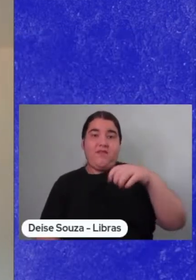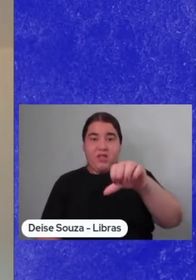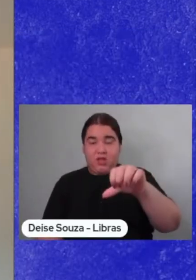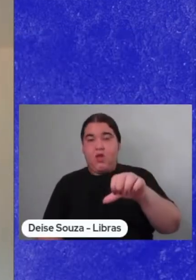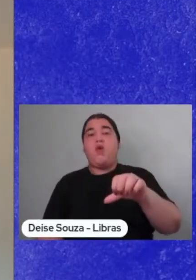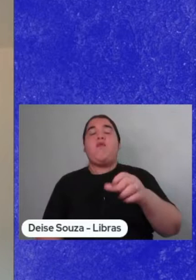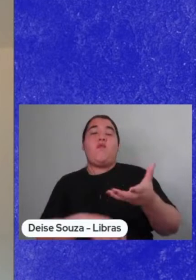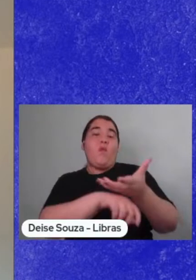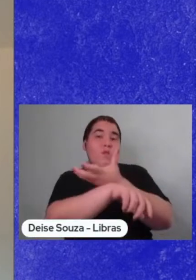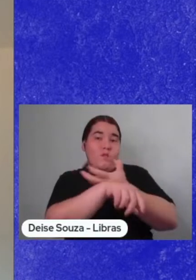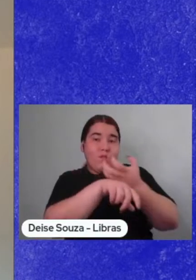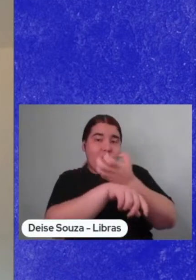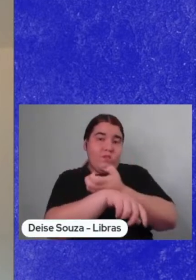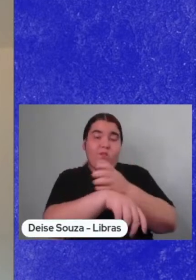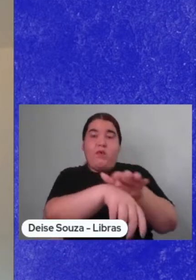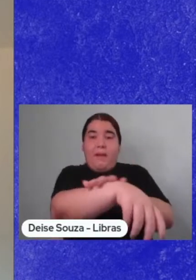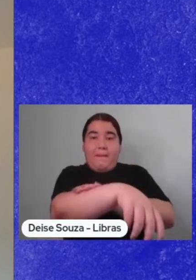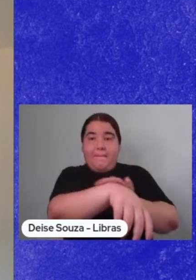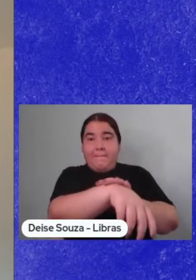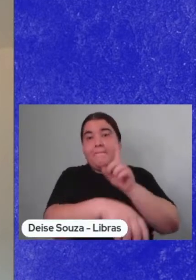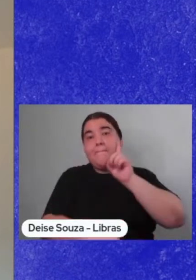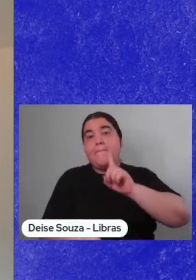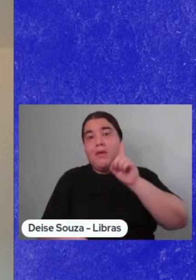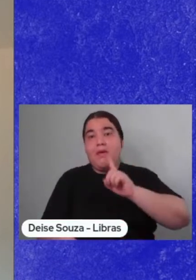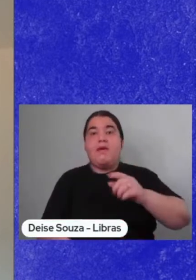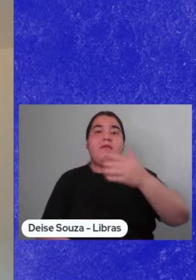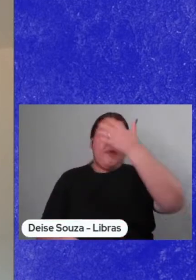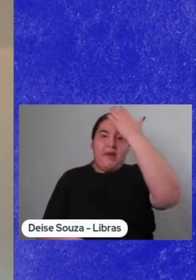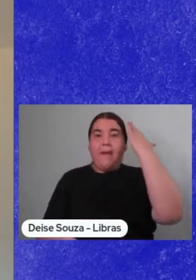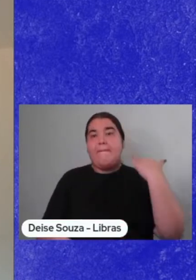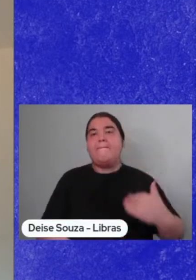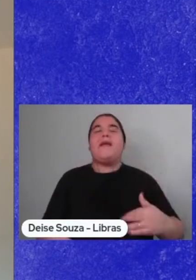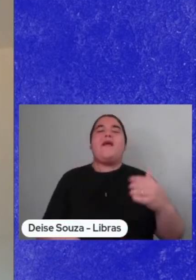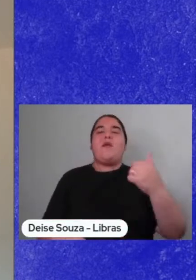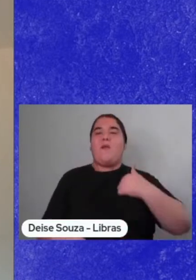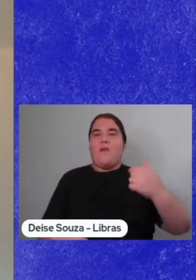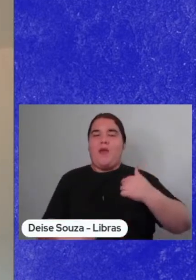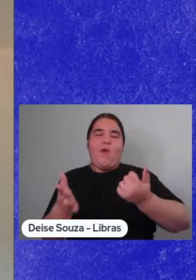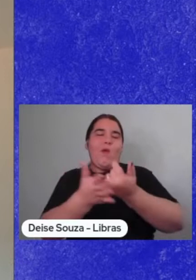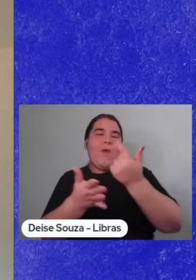sertaneja, tenho a pele morena, tenho cabelos tingidos de loiro.